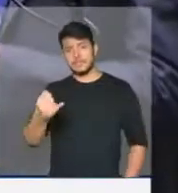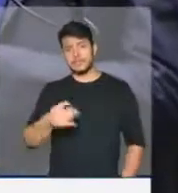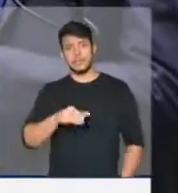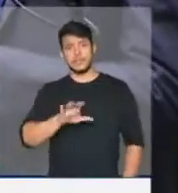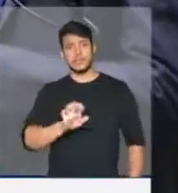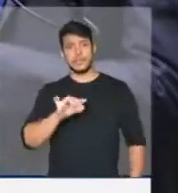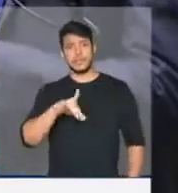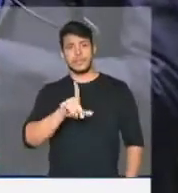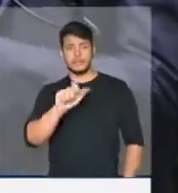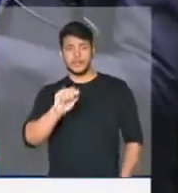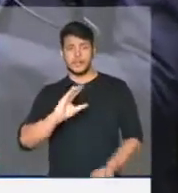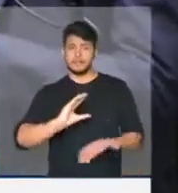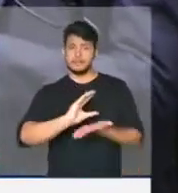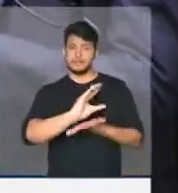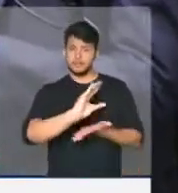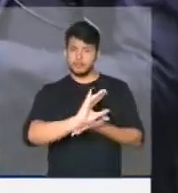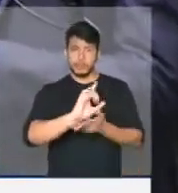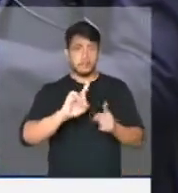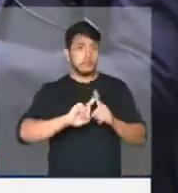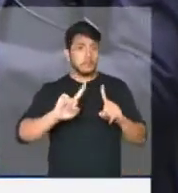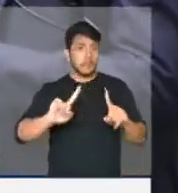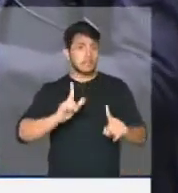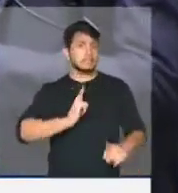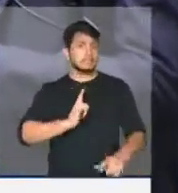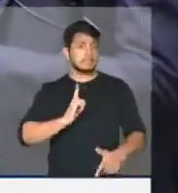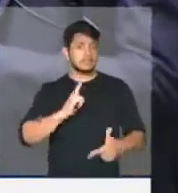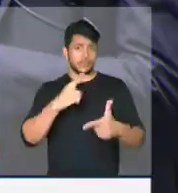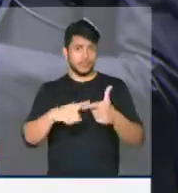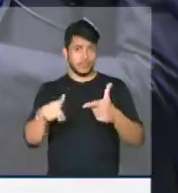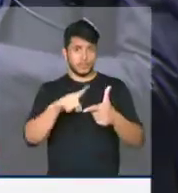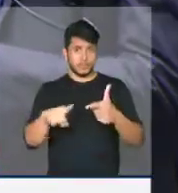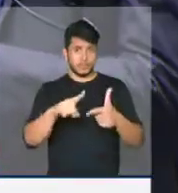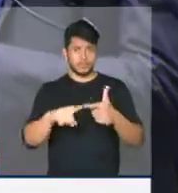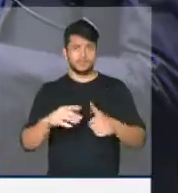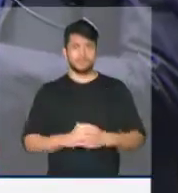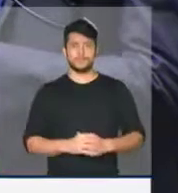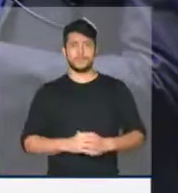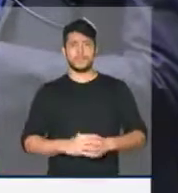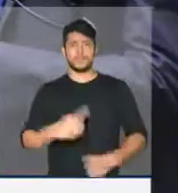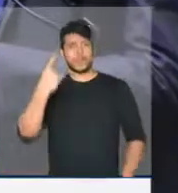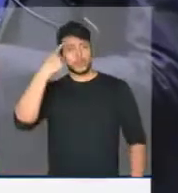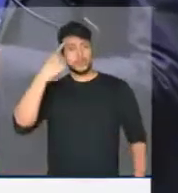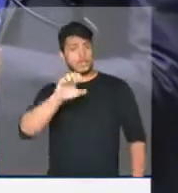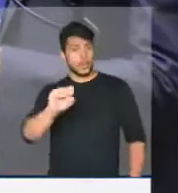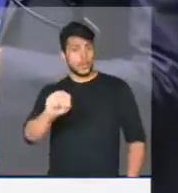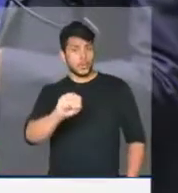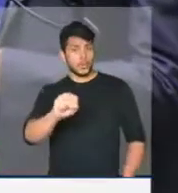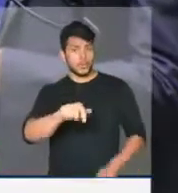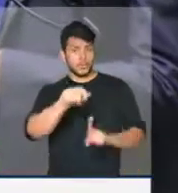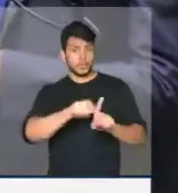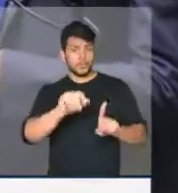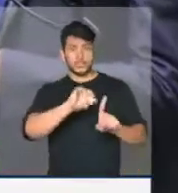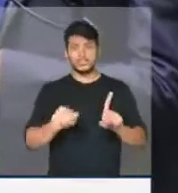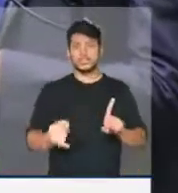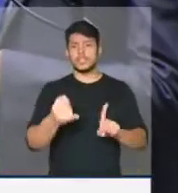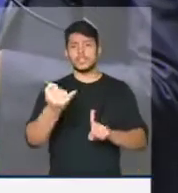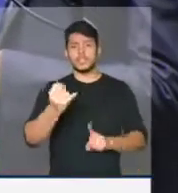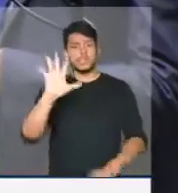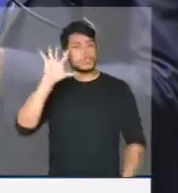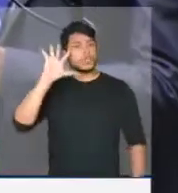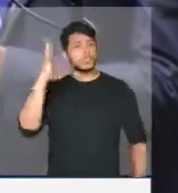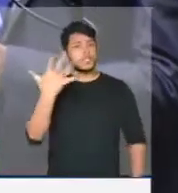Quero aqui trazer um problema. Houve uma decisão tomada no último dia 8 de janeiro que